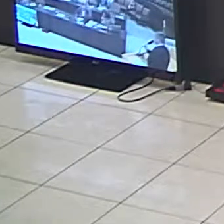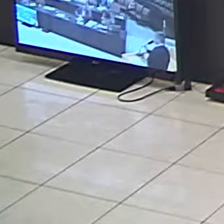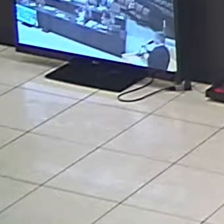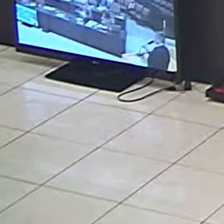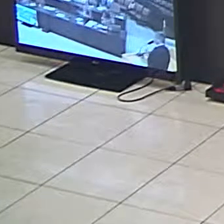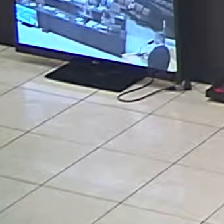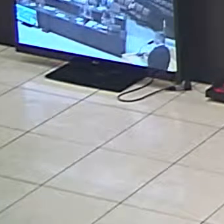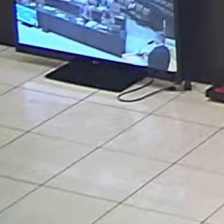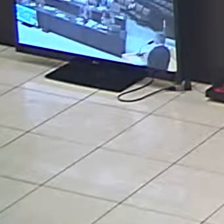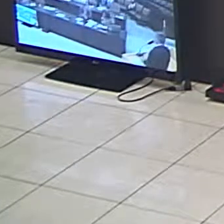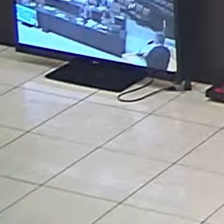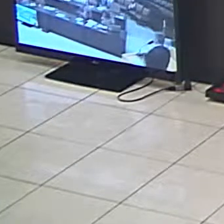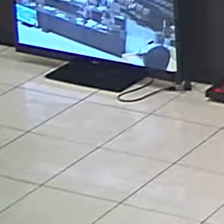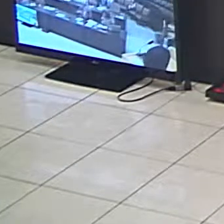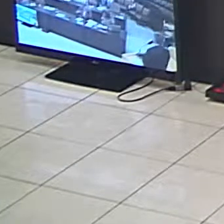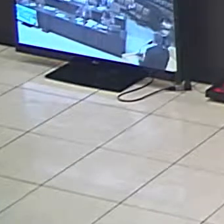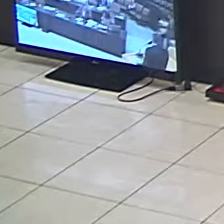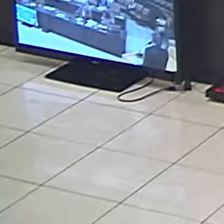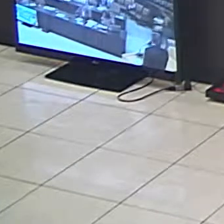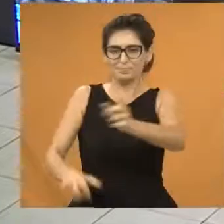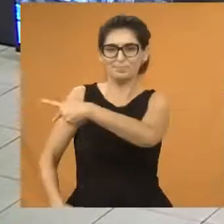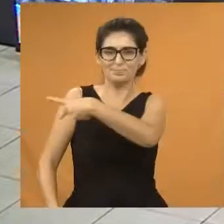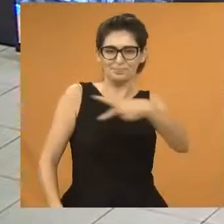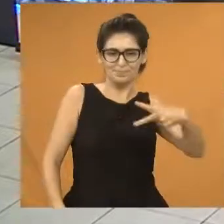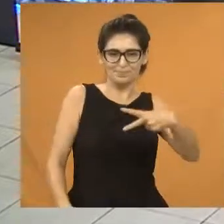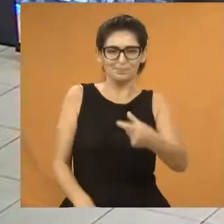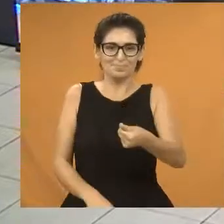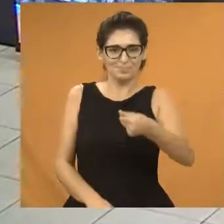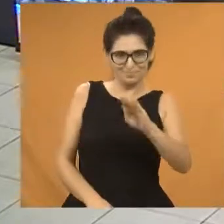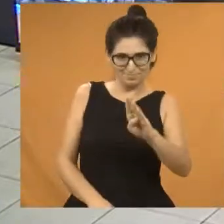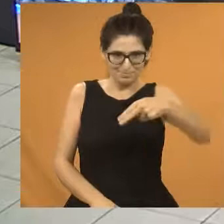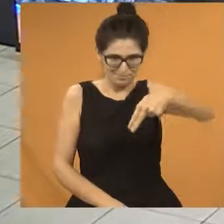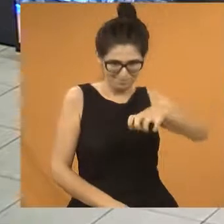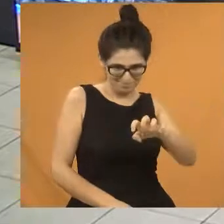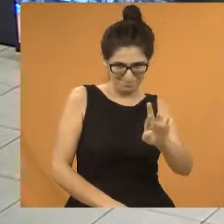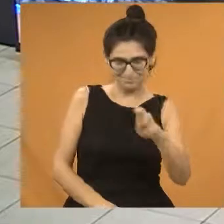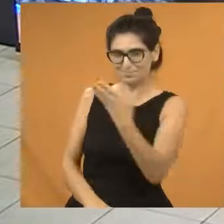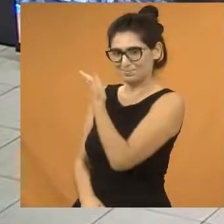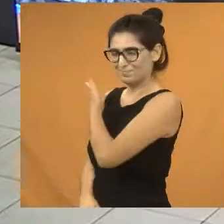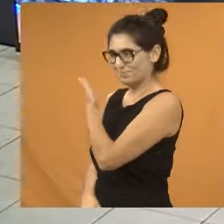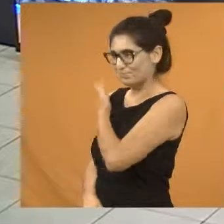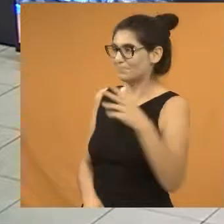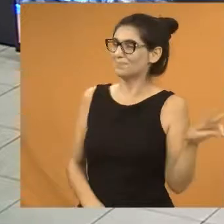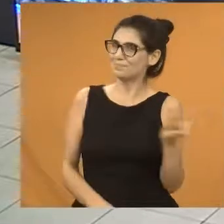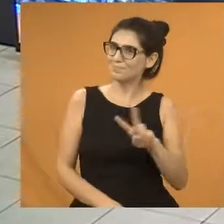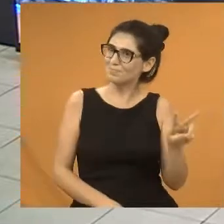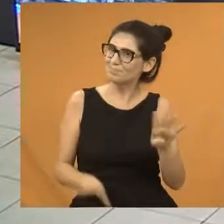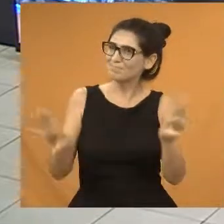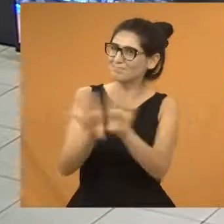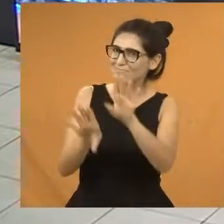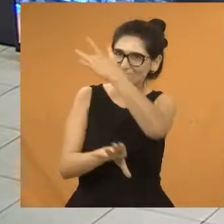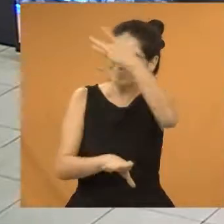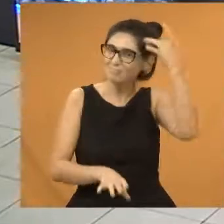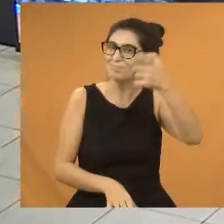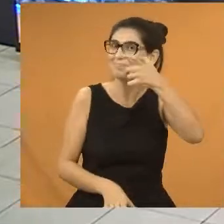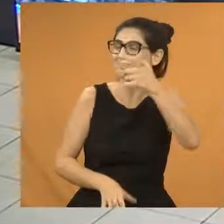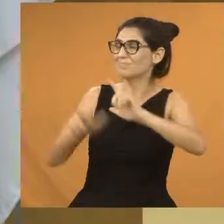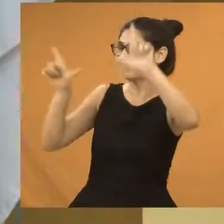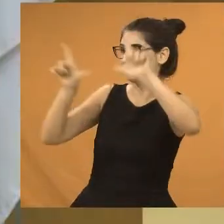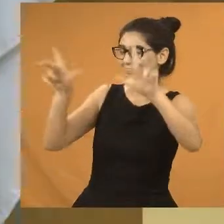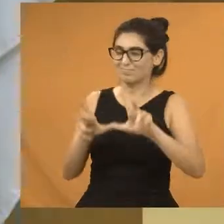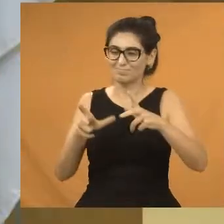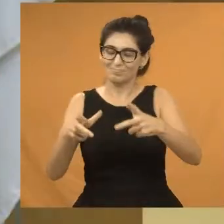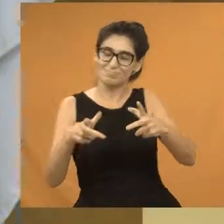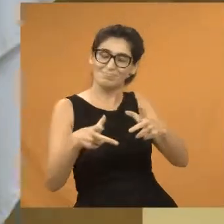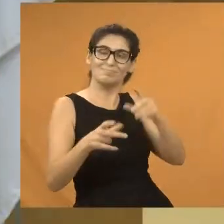Boa tarde a todos, cumprimento a mesa em nome do presidente Abner, os nobres colegas vereadores, os munícipes que nos acompanham aqui pela TV Câmara,